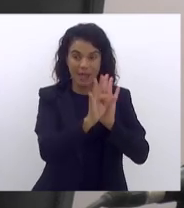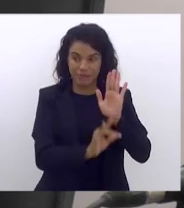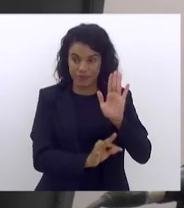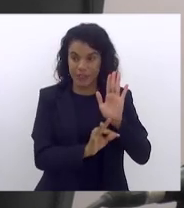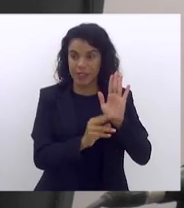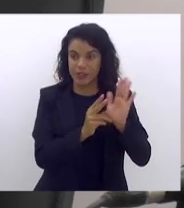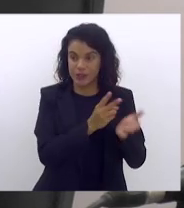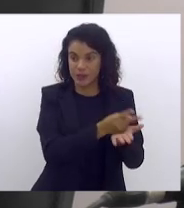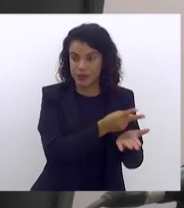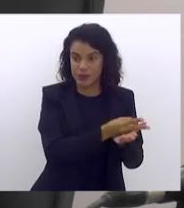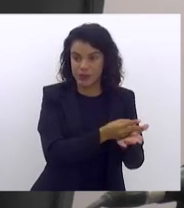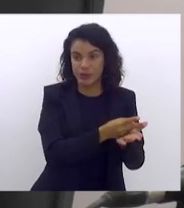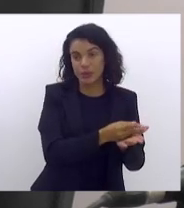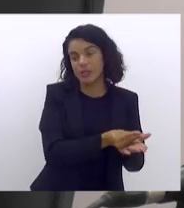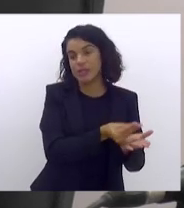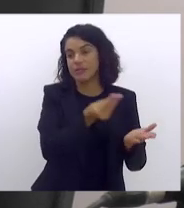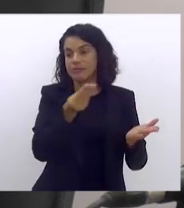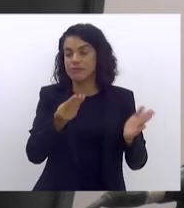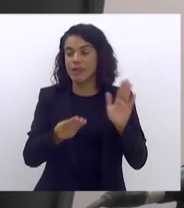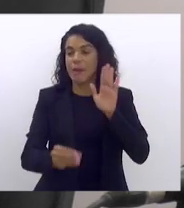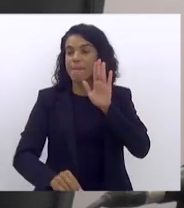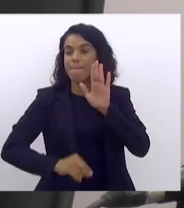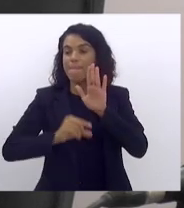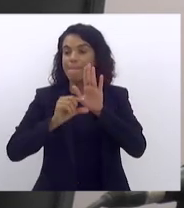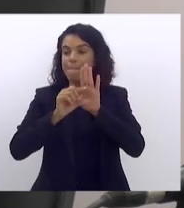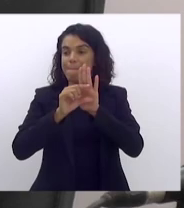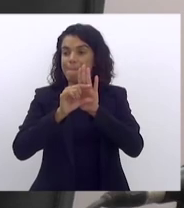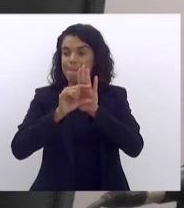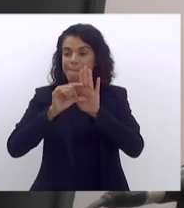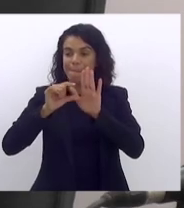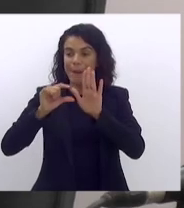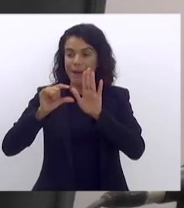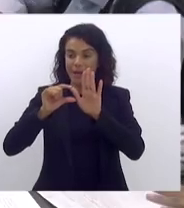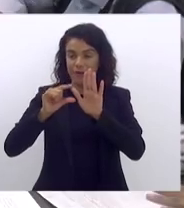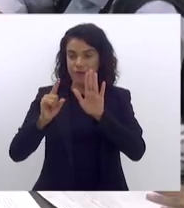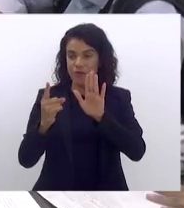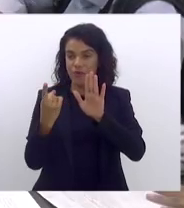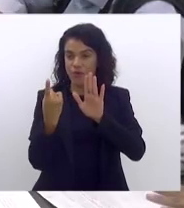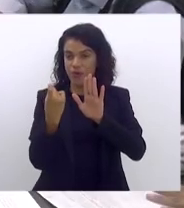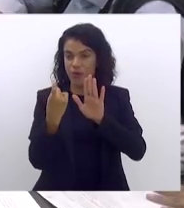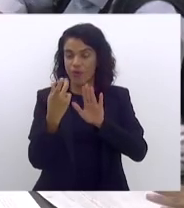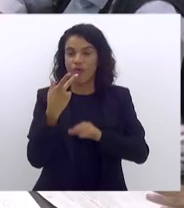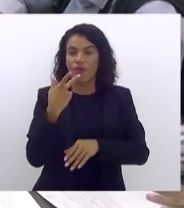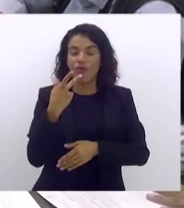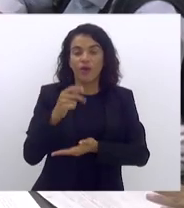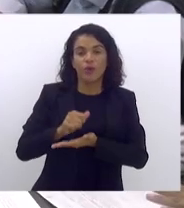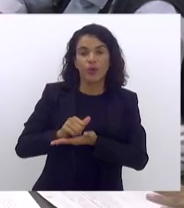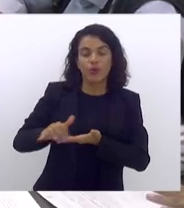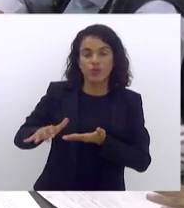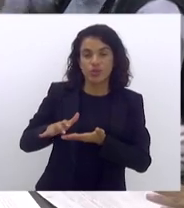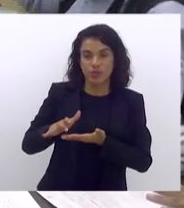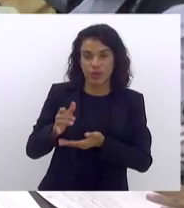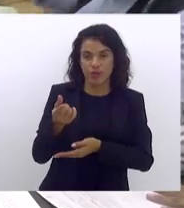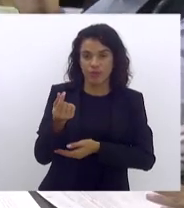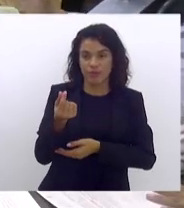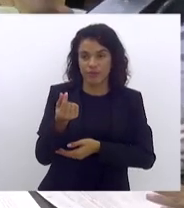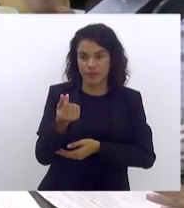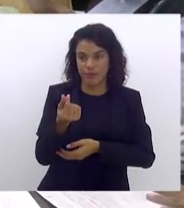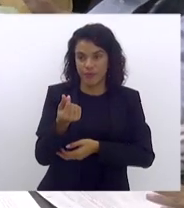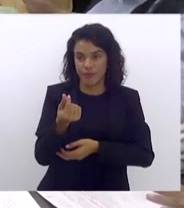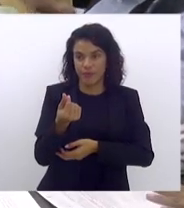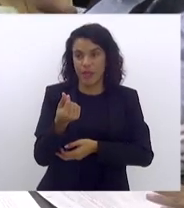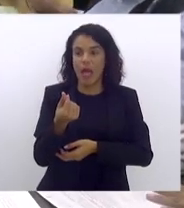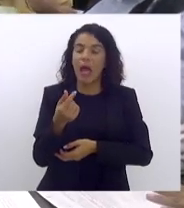Dani e botar um parágrafo único falando do custeio específico com verba do fundo. Porque